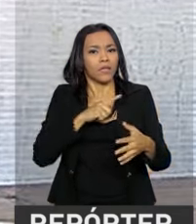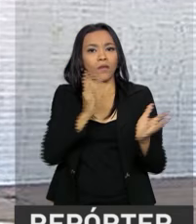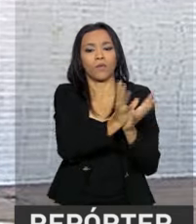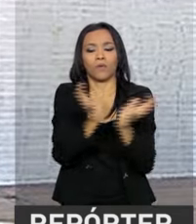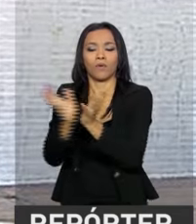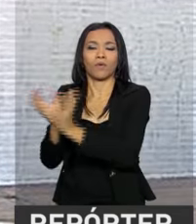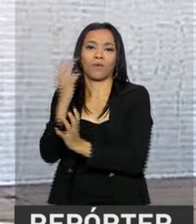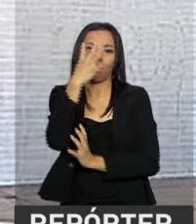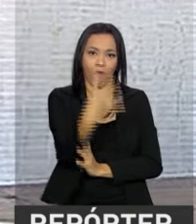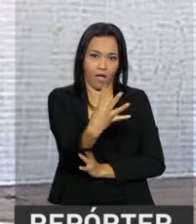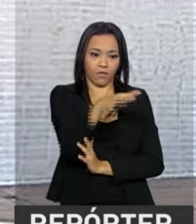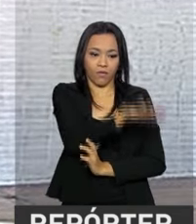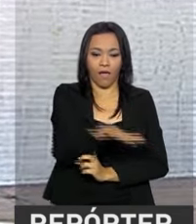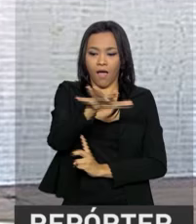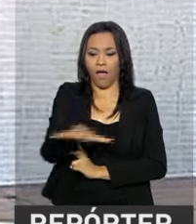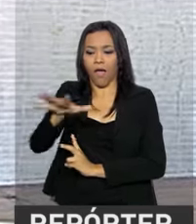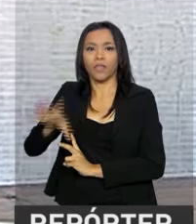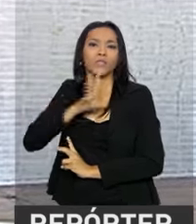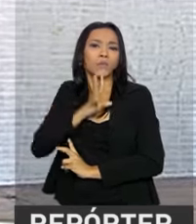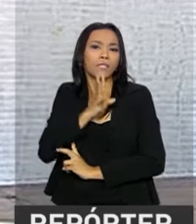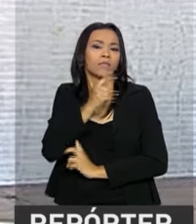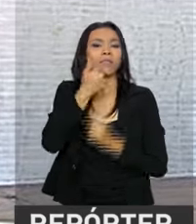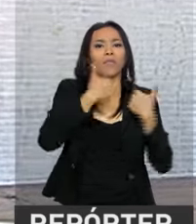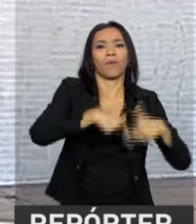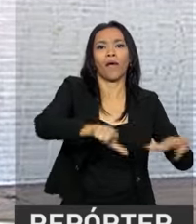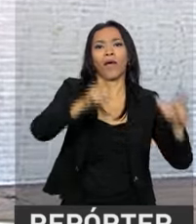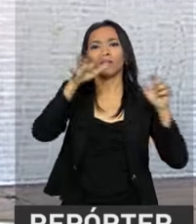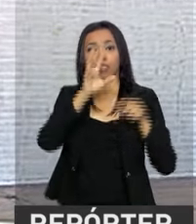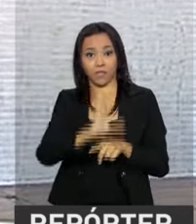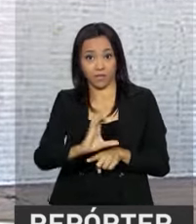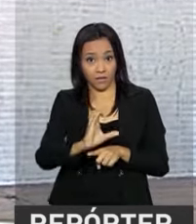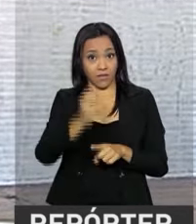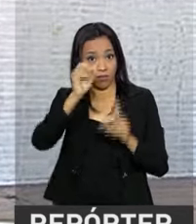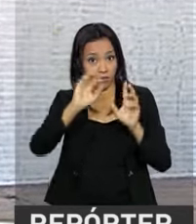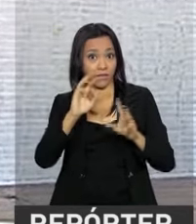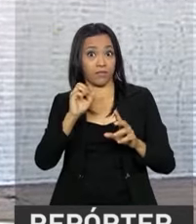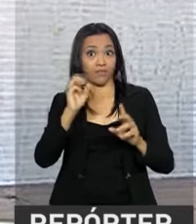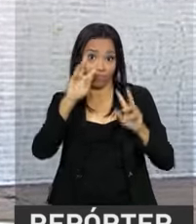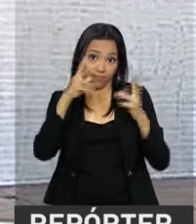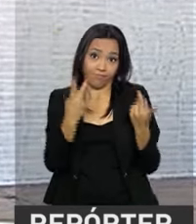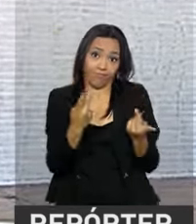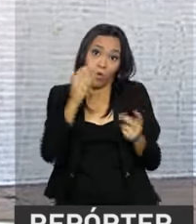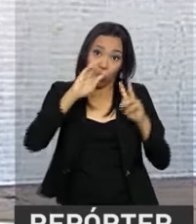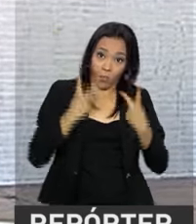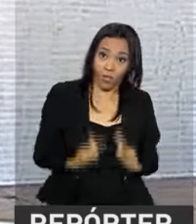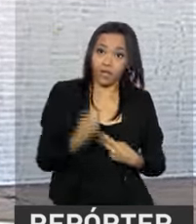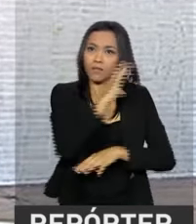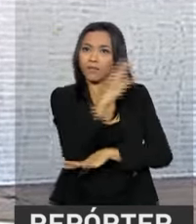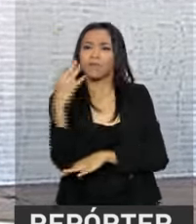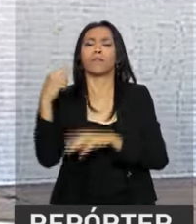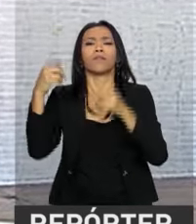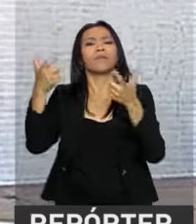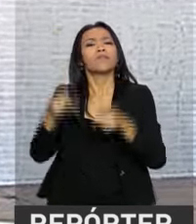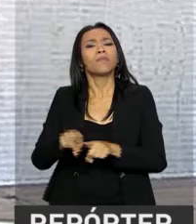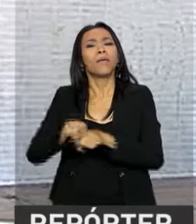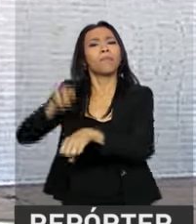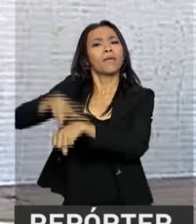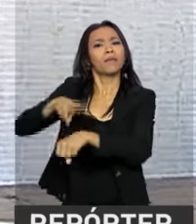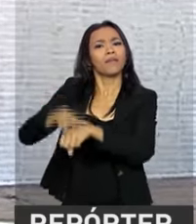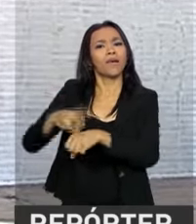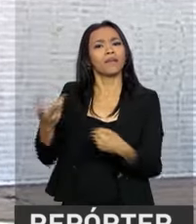em quatro áreas de conhecimento, eh, linguagens, ciências da natureza, ciências humanas e